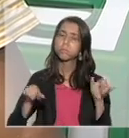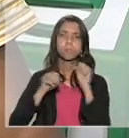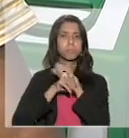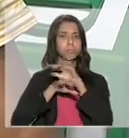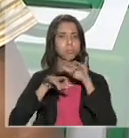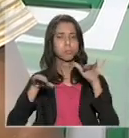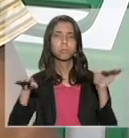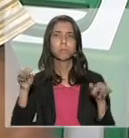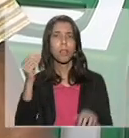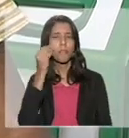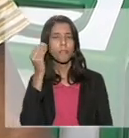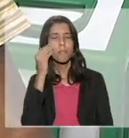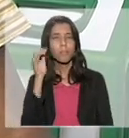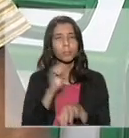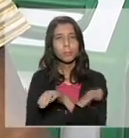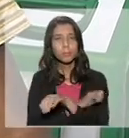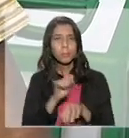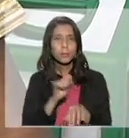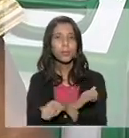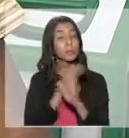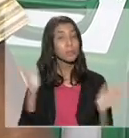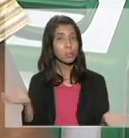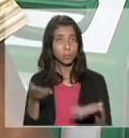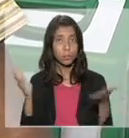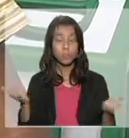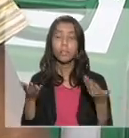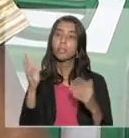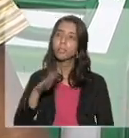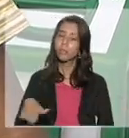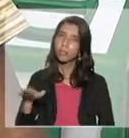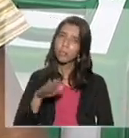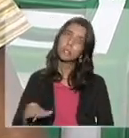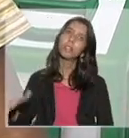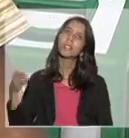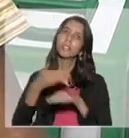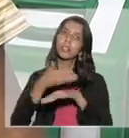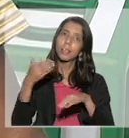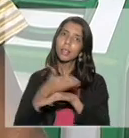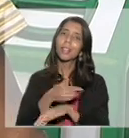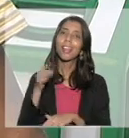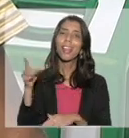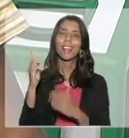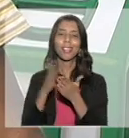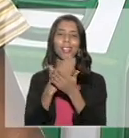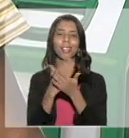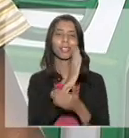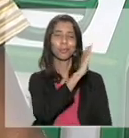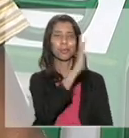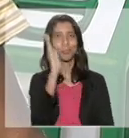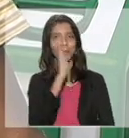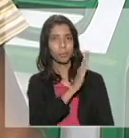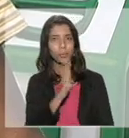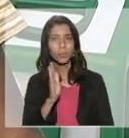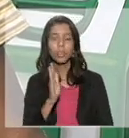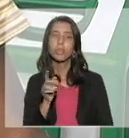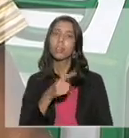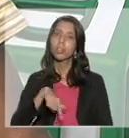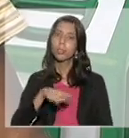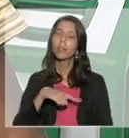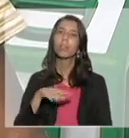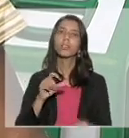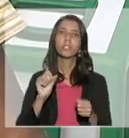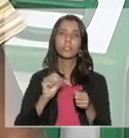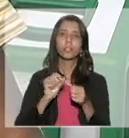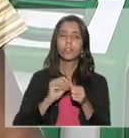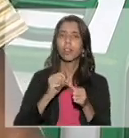divulgar, ter estratégia para poder incentivar as crianças a frequentar a nossa biblioteca. E com isso a